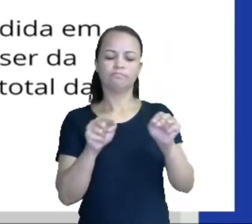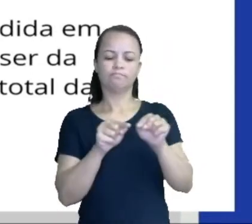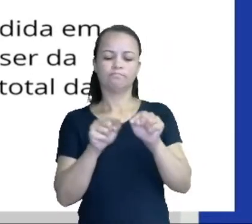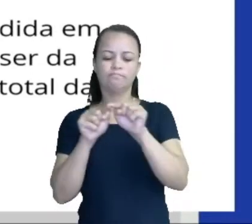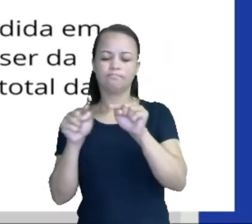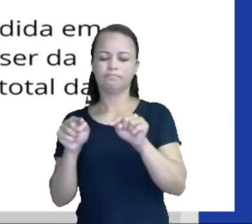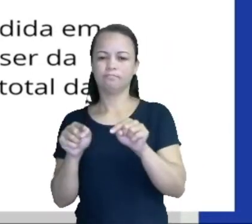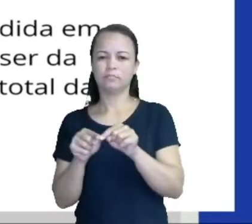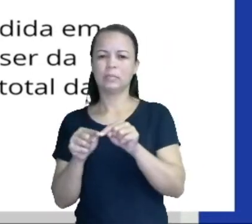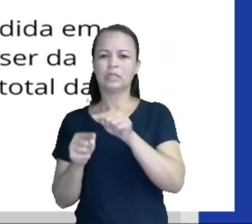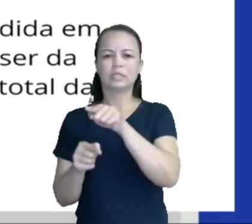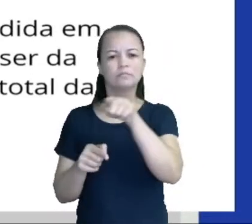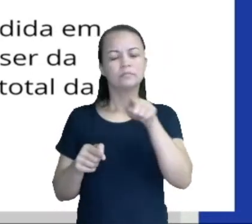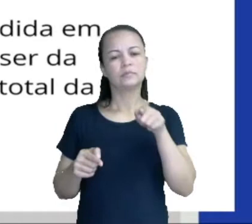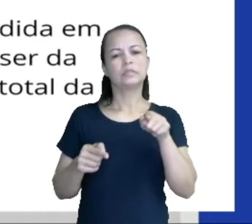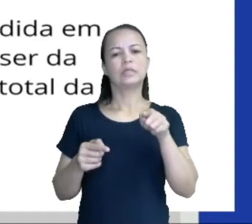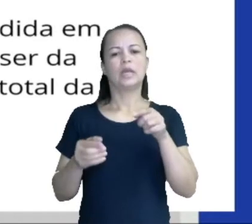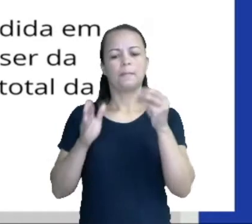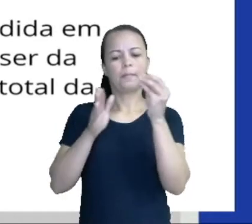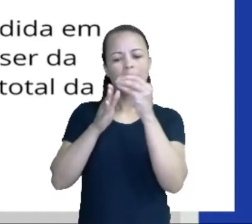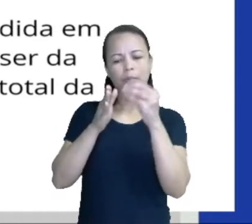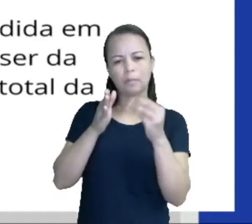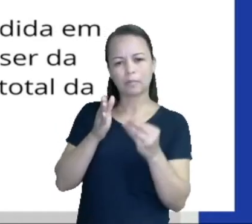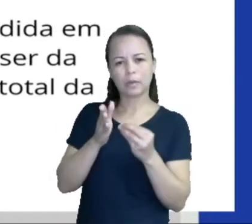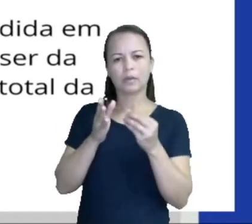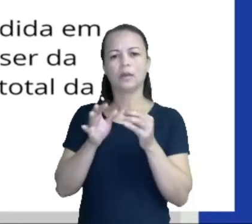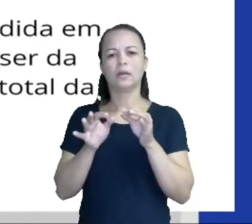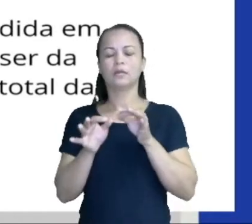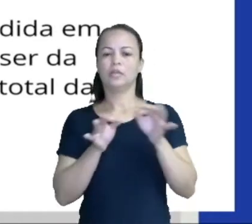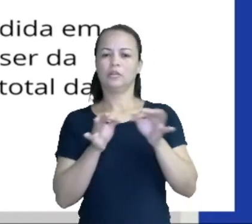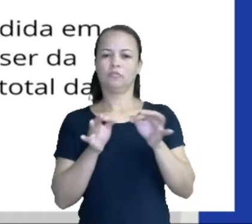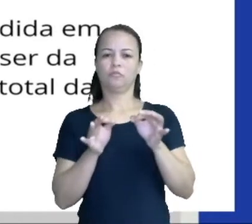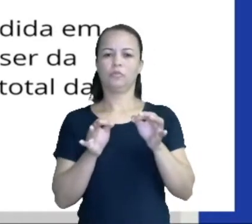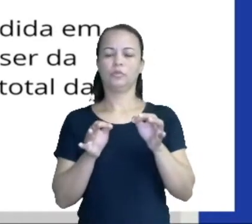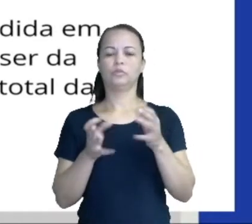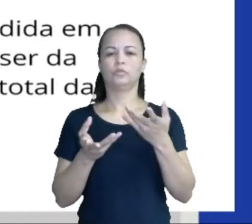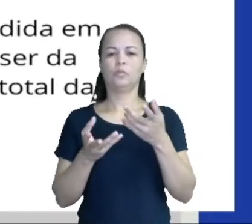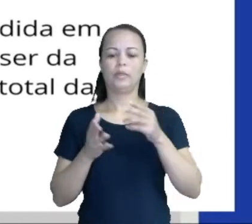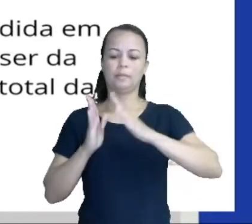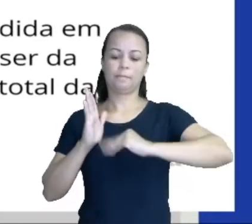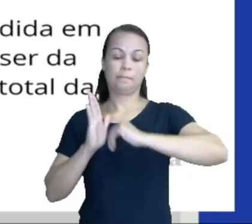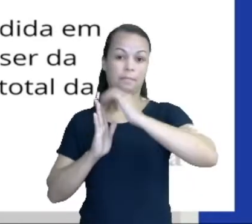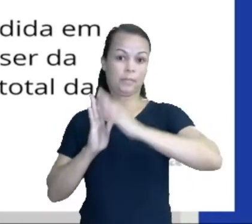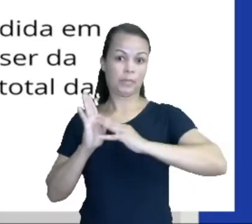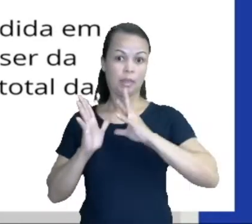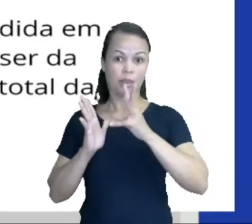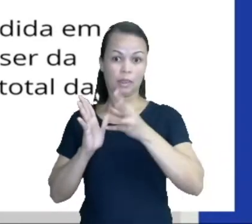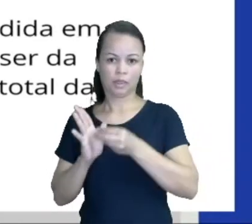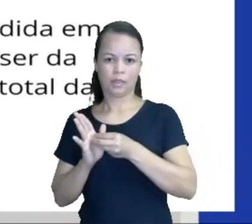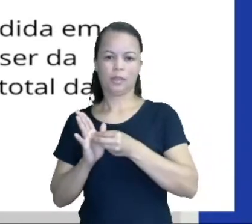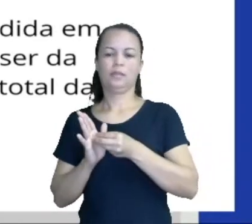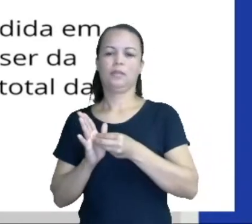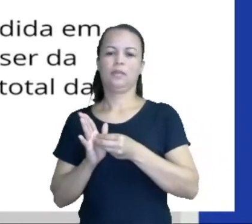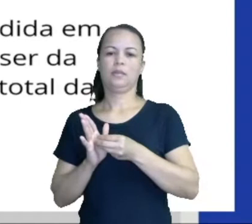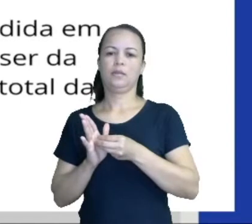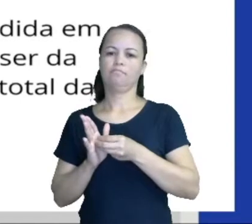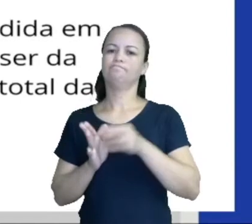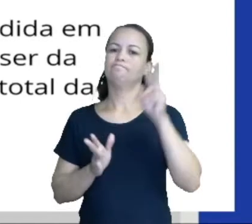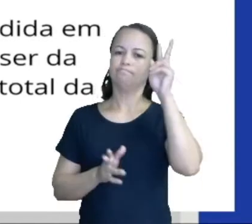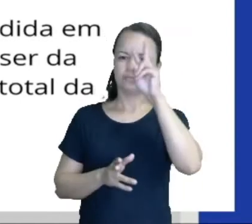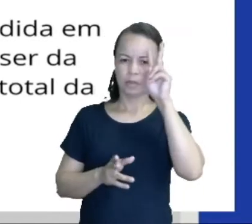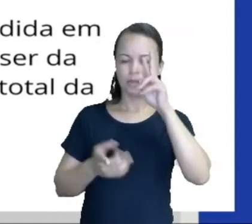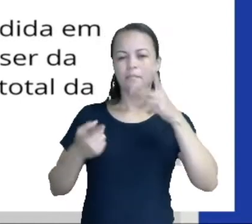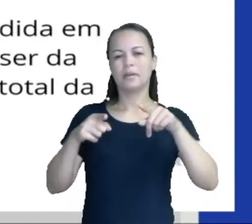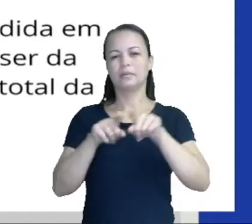que você preencheu e que foi totalmente pintada. E ainda mais, lembrando, né?